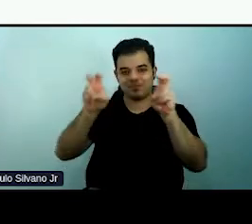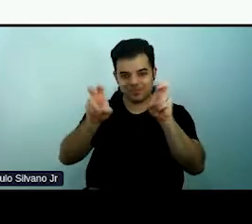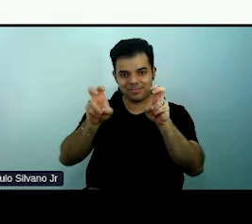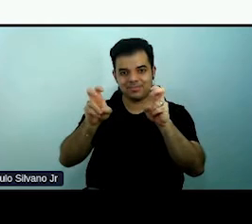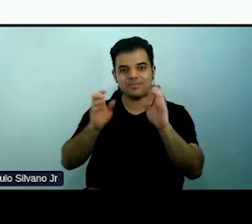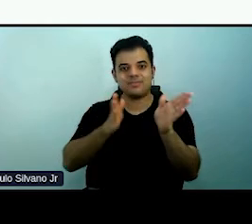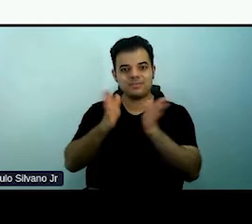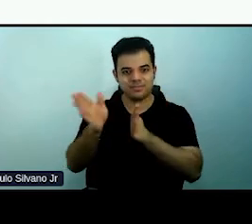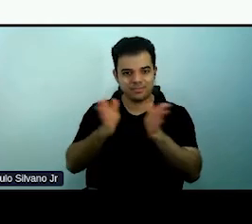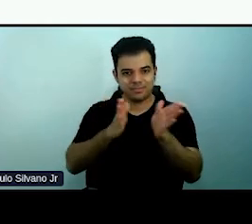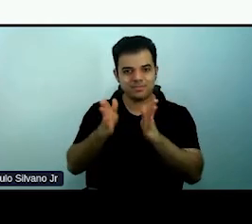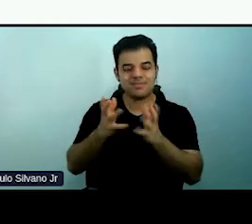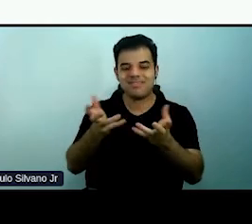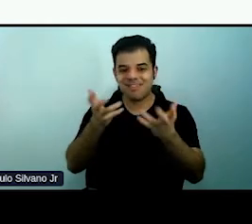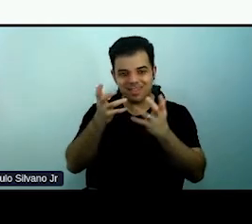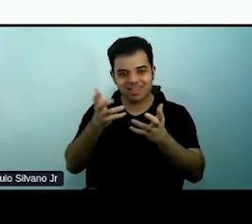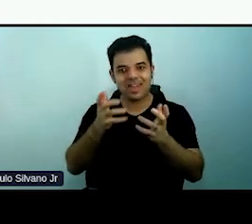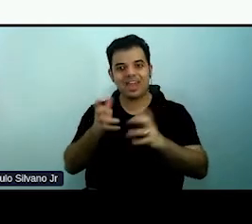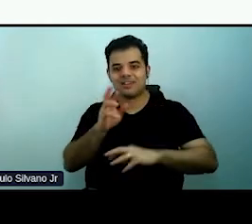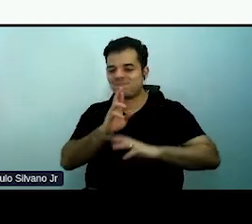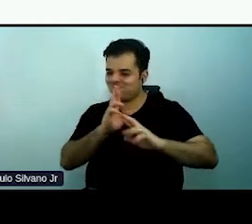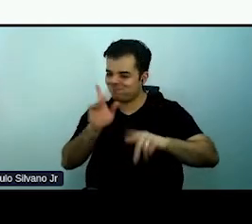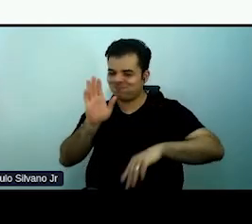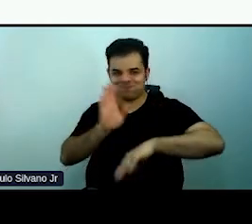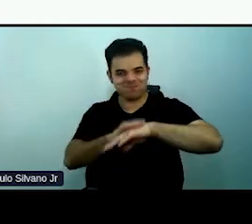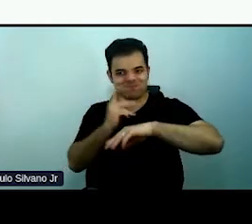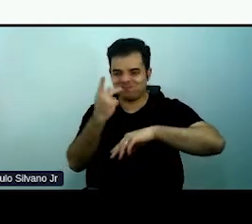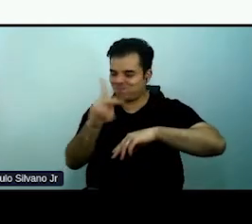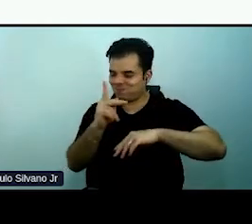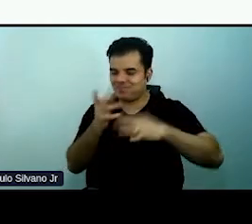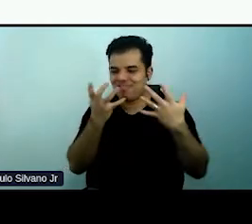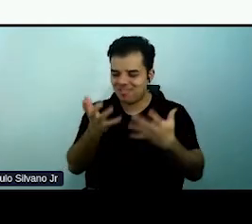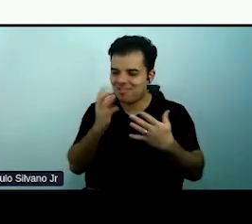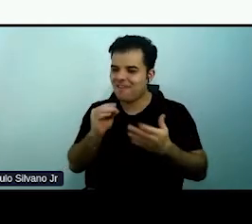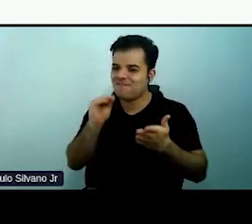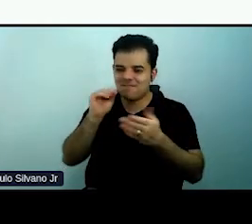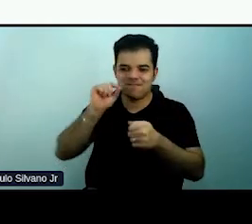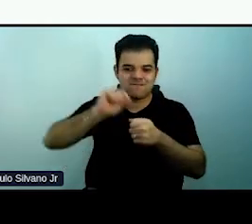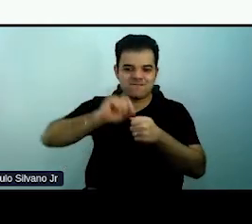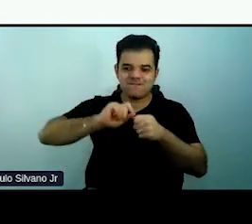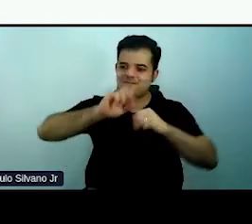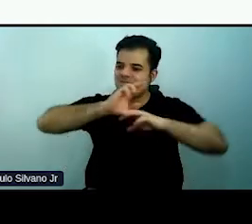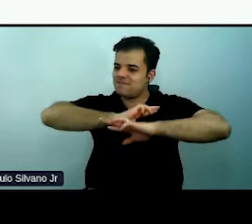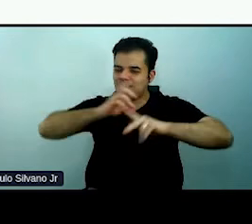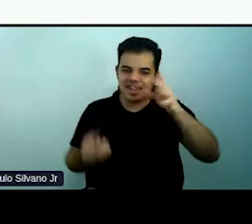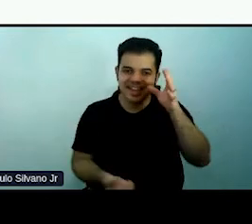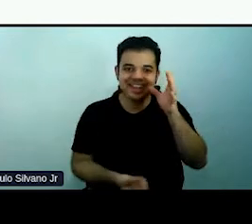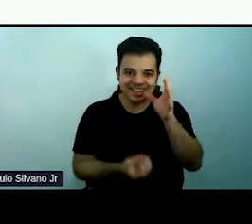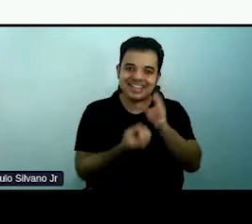você que está aí, que quer fazer a diferença, que quer ir lá e criar